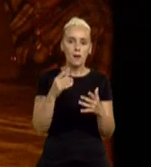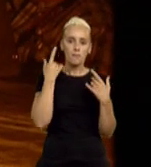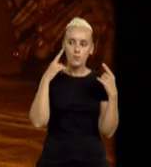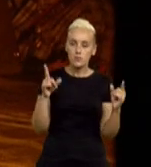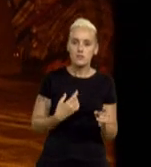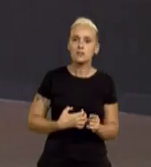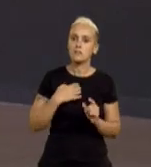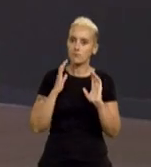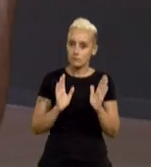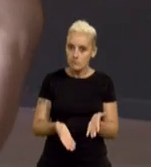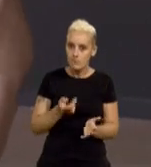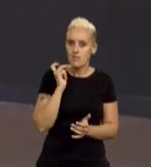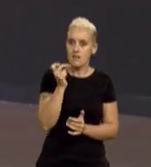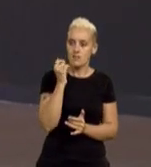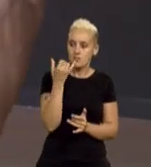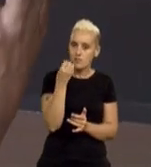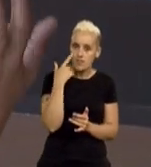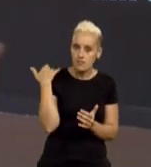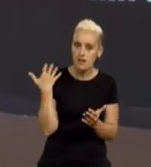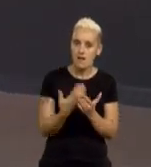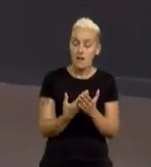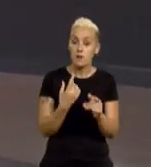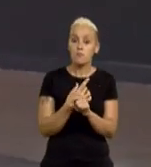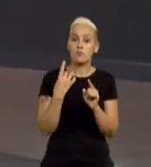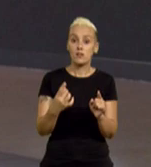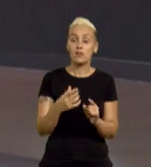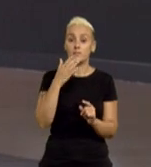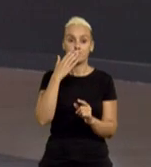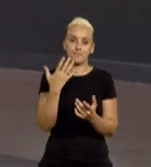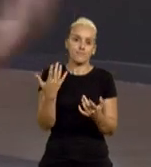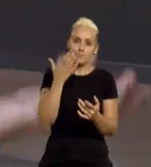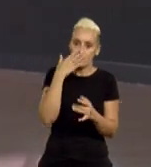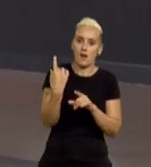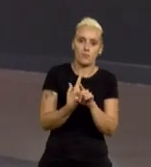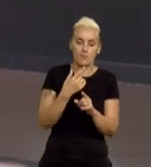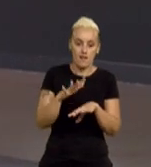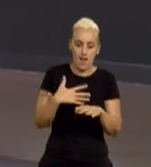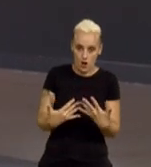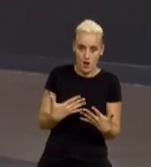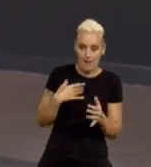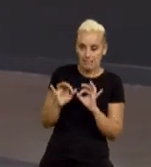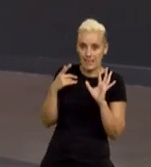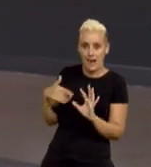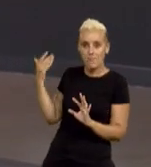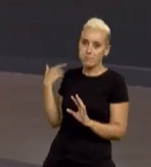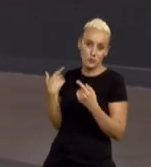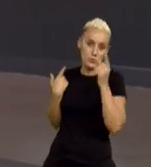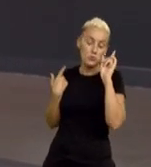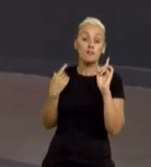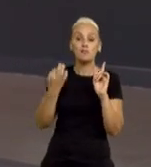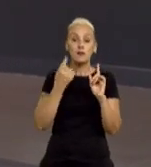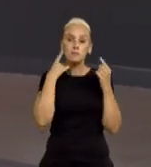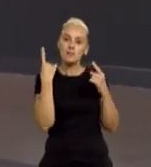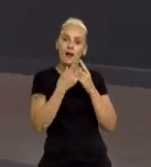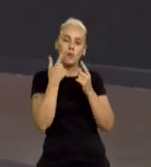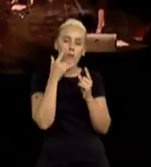peso dos 20 anos, porque há muita coisa que se calhar se fizéssemos agora já não faríamos dessa forma, e por isso é que tentámos